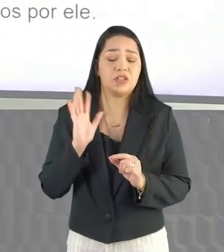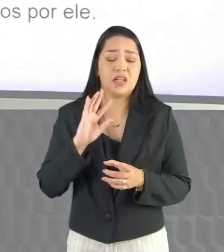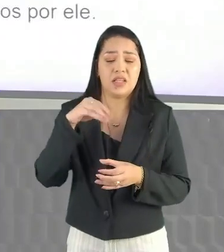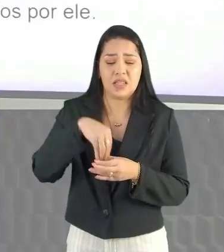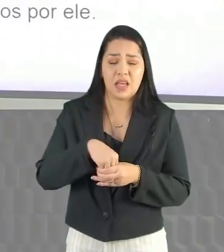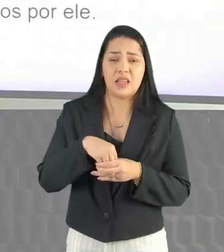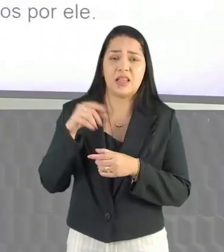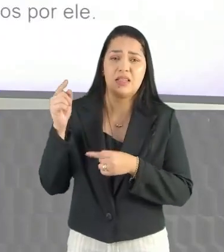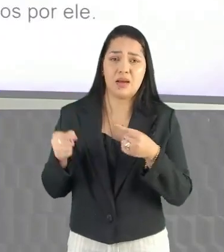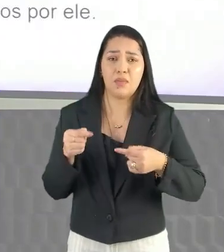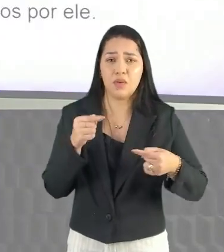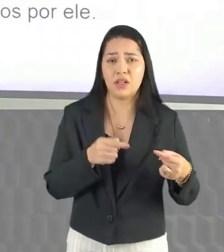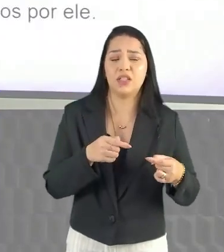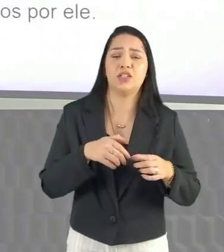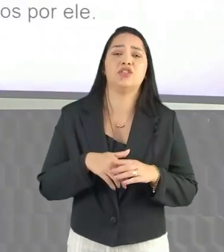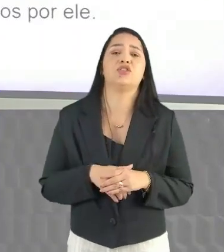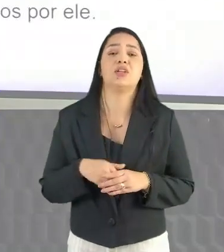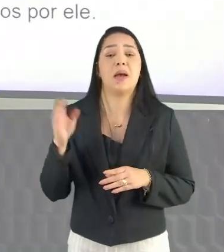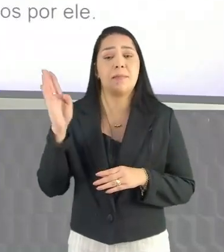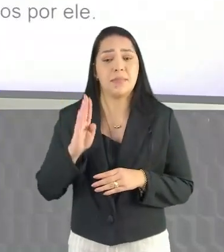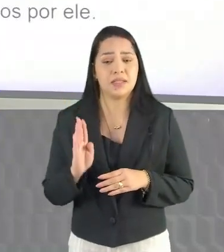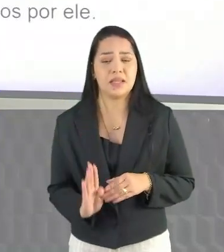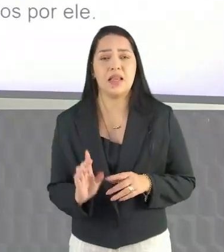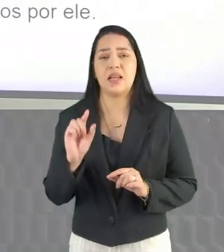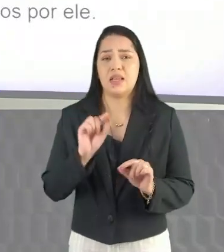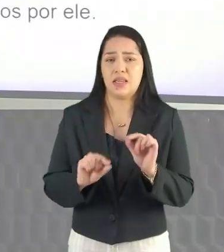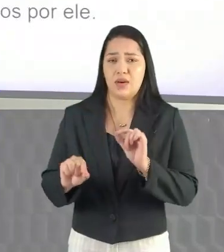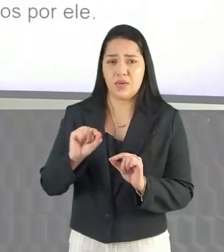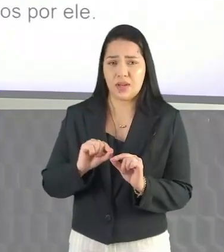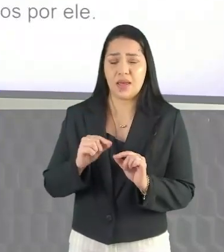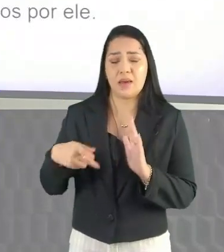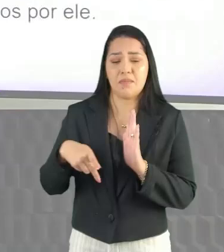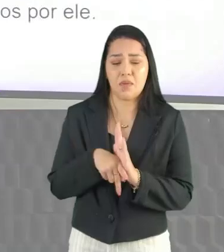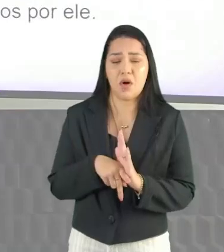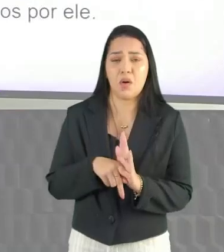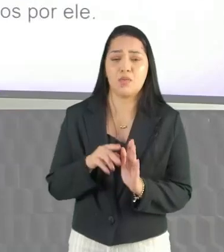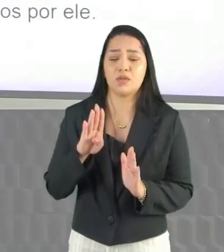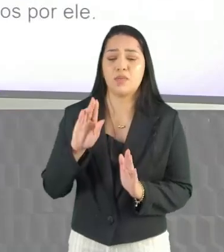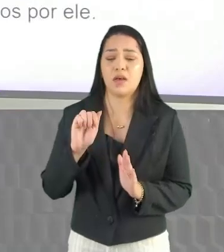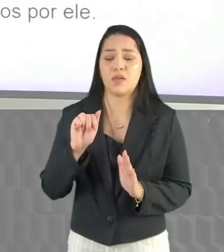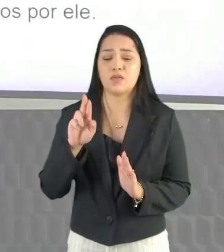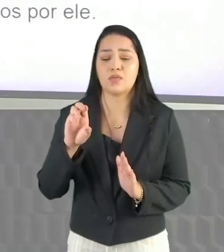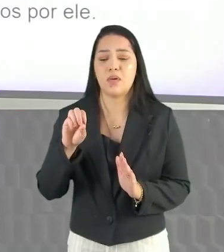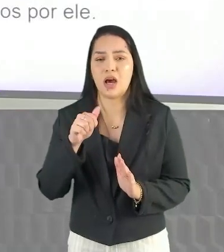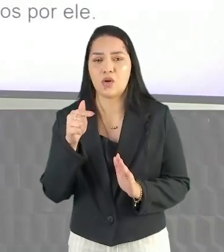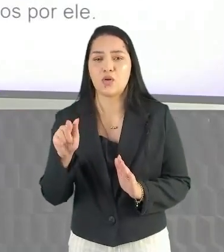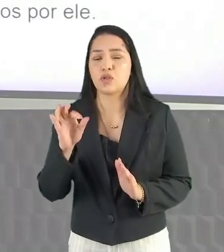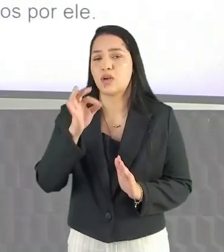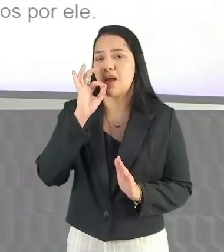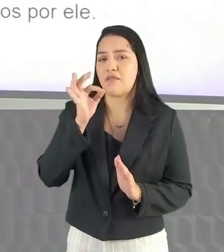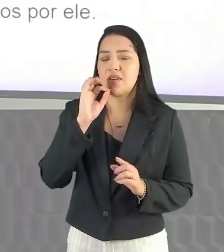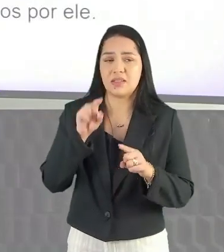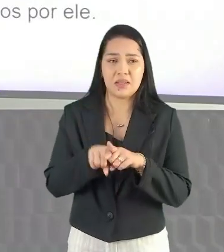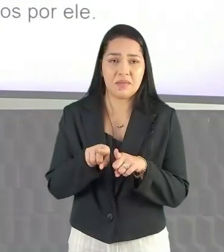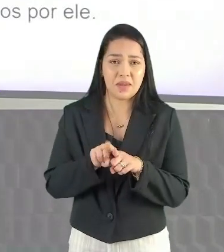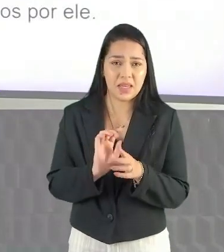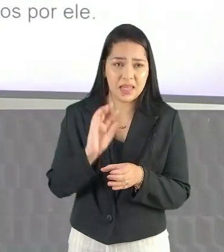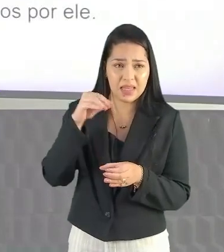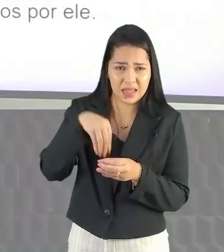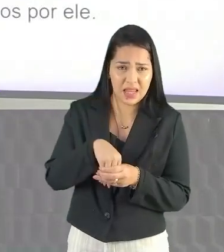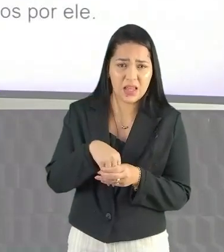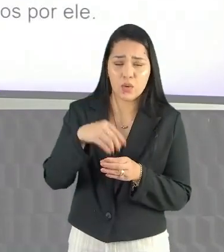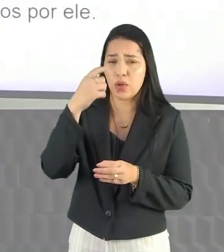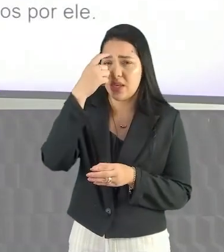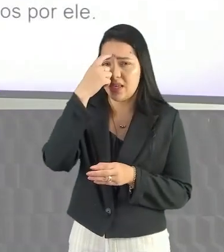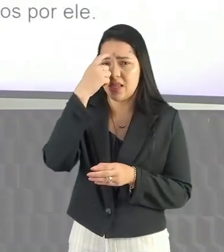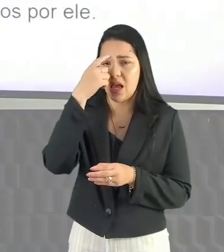dentro dessa política oligárquica brasileira, que era dominada, claro, pelos barões aí do café, né? Claro que dentro daquela